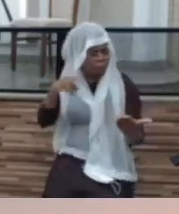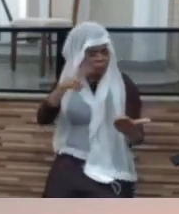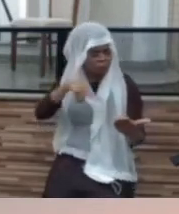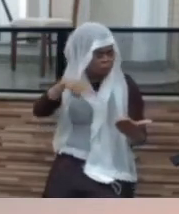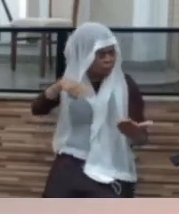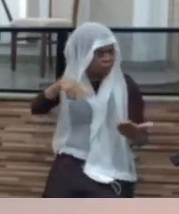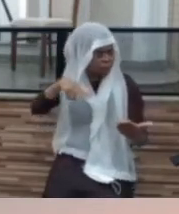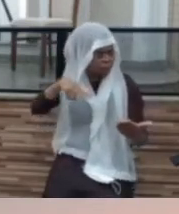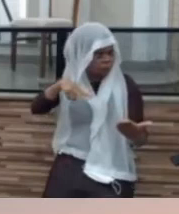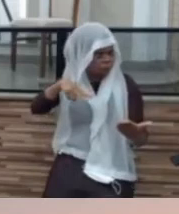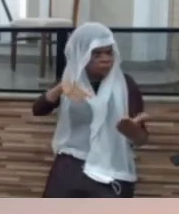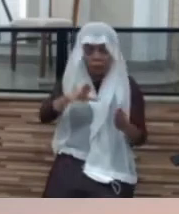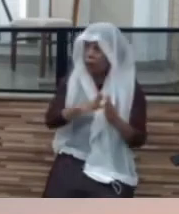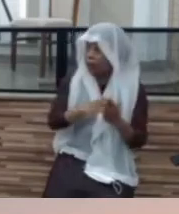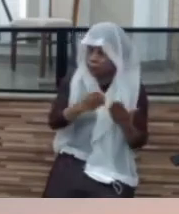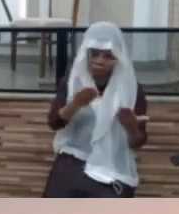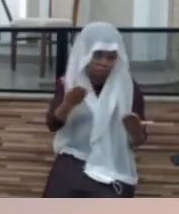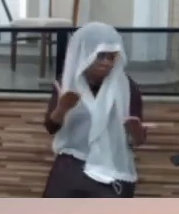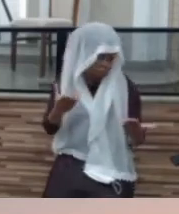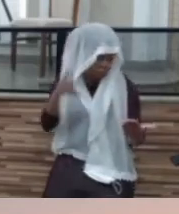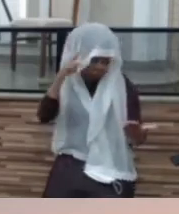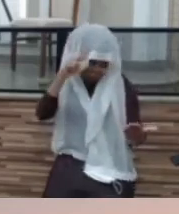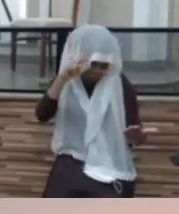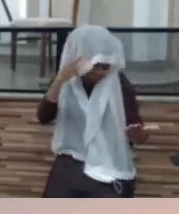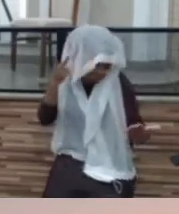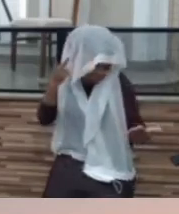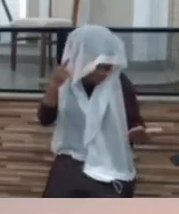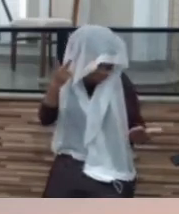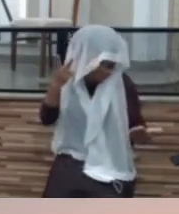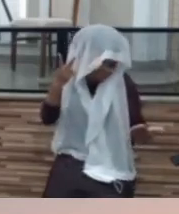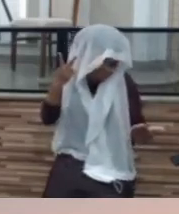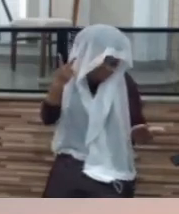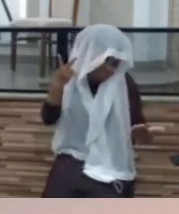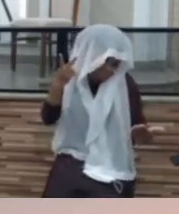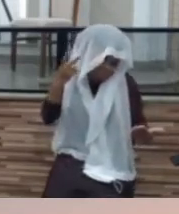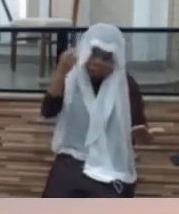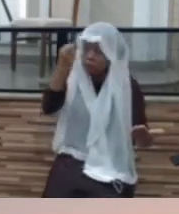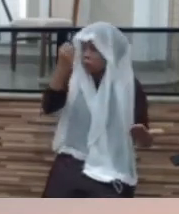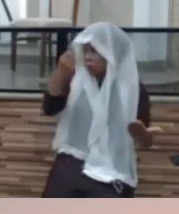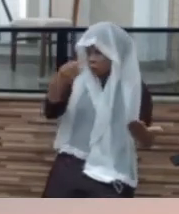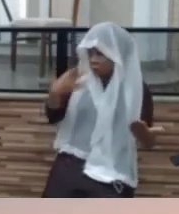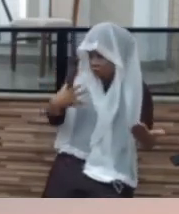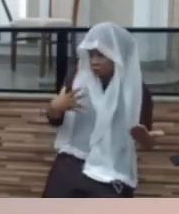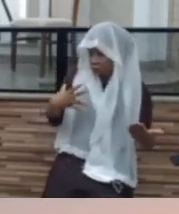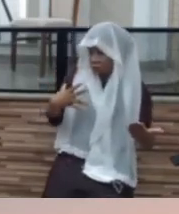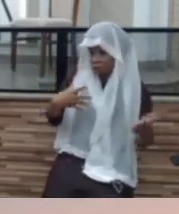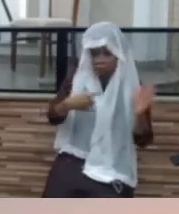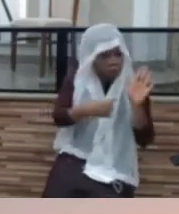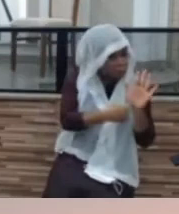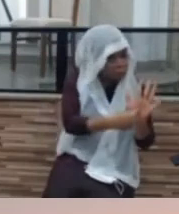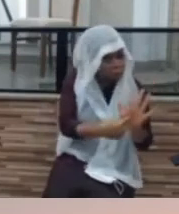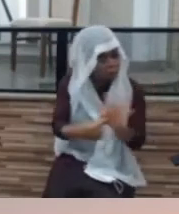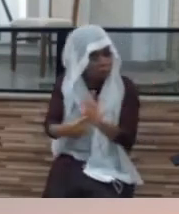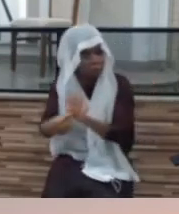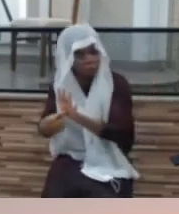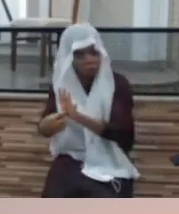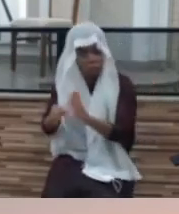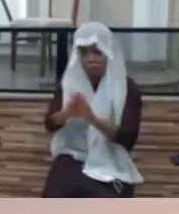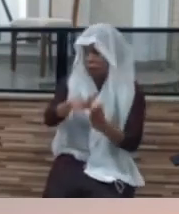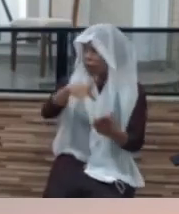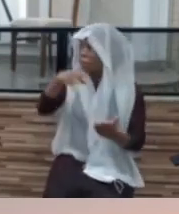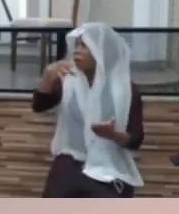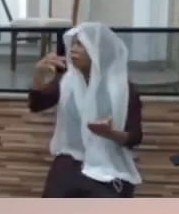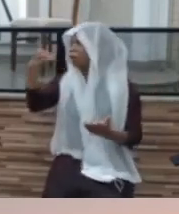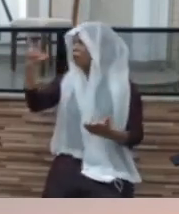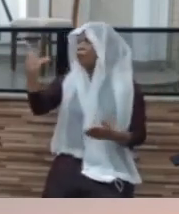sabe quem é Cristo, conhece a história. Muitos têm lá a imagem dele crucificado, outros, a maioria tem uma Bíblia em casa, conhece a história